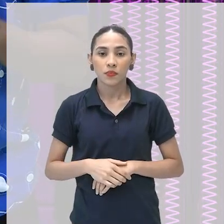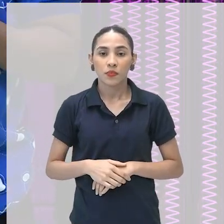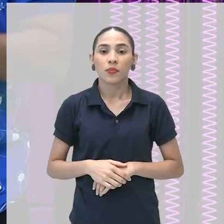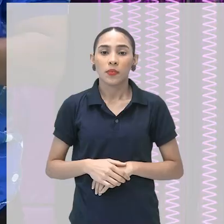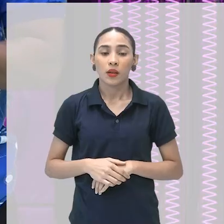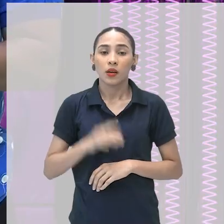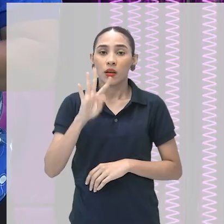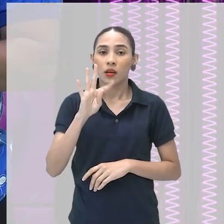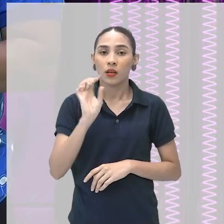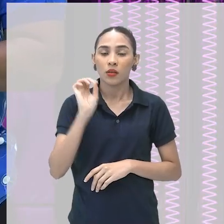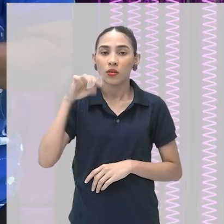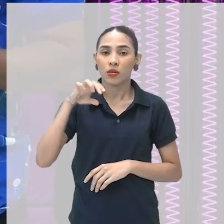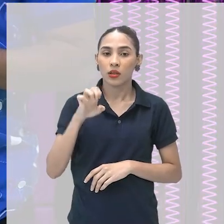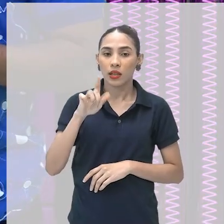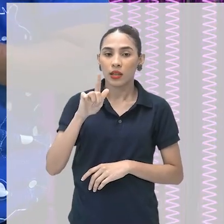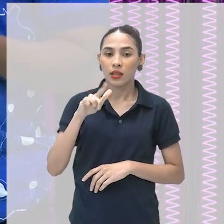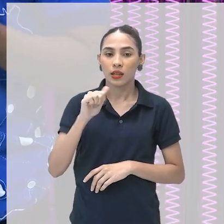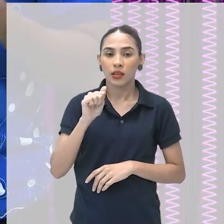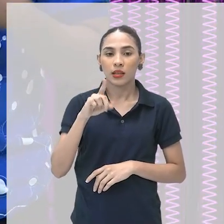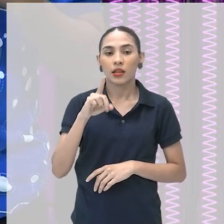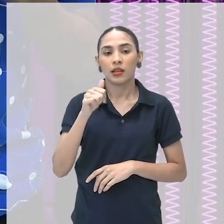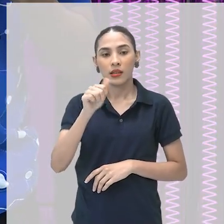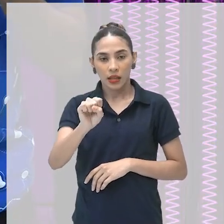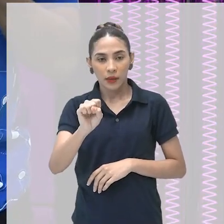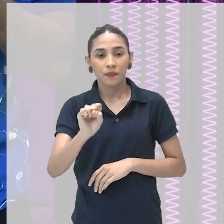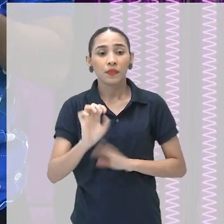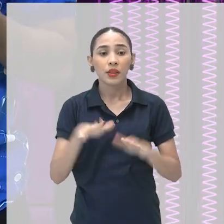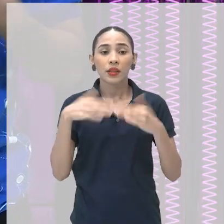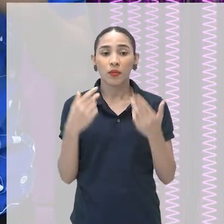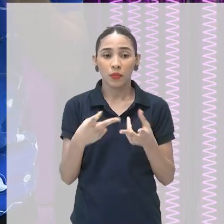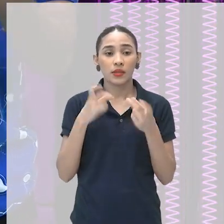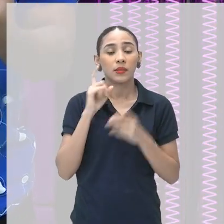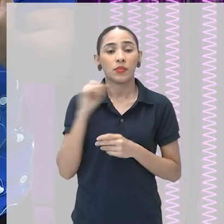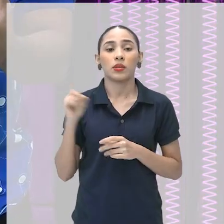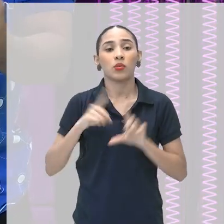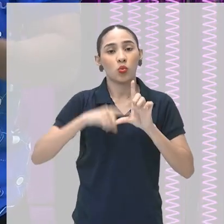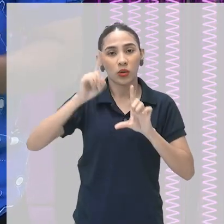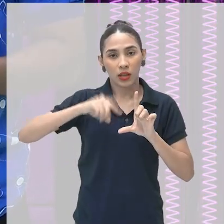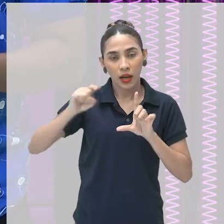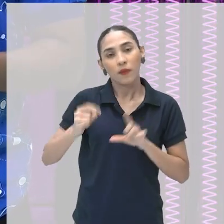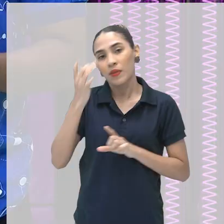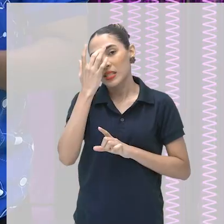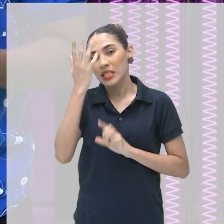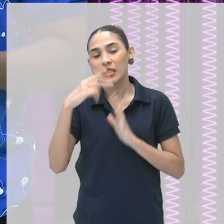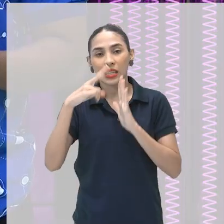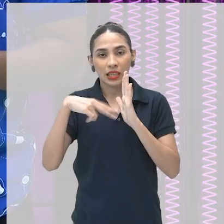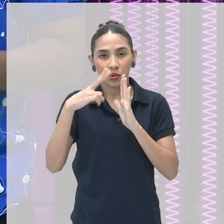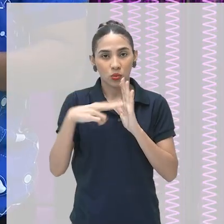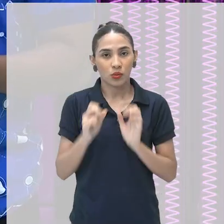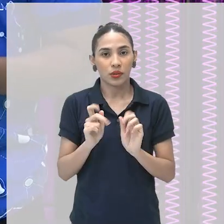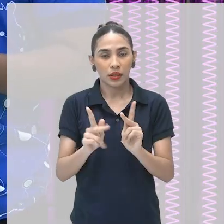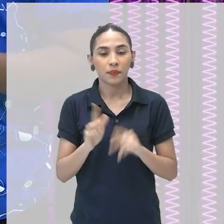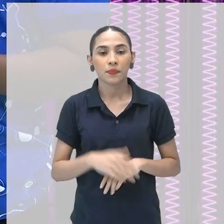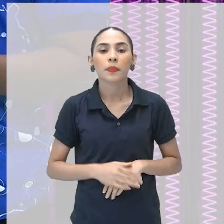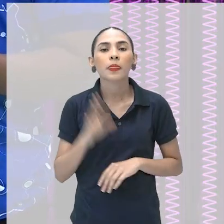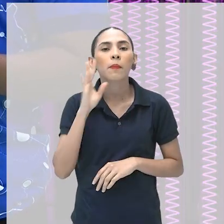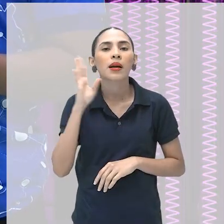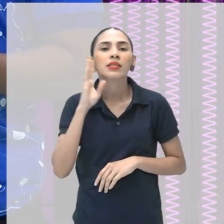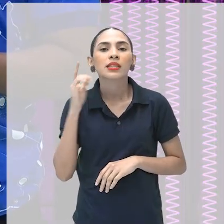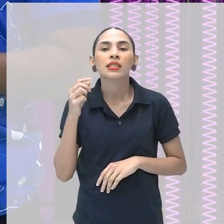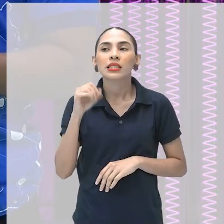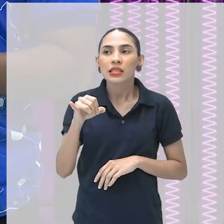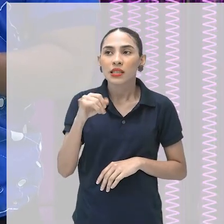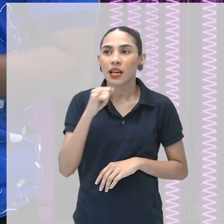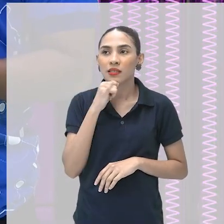7.434.781 toneladas de mandioca. Então, observe que o gráfico ele facilita a minha leitura. Tudo bem? Imagina que se eu tivesse